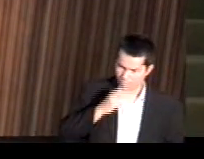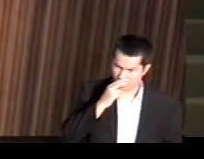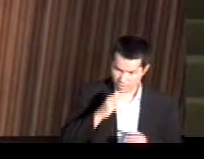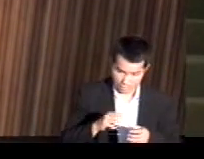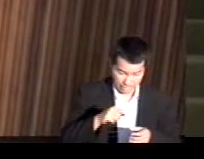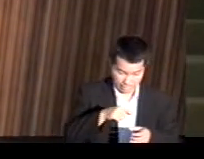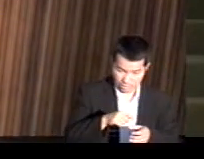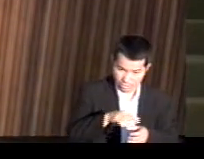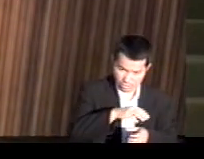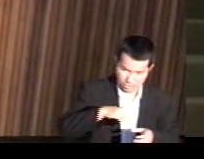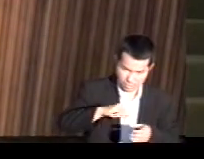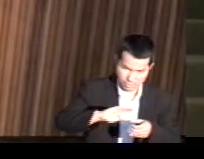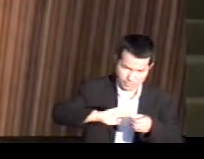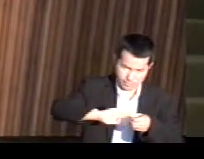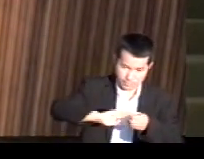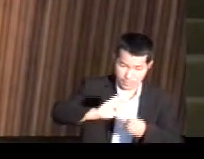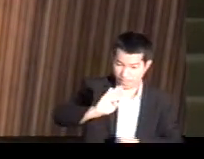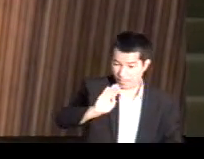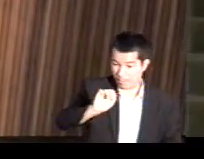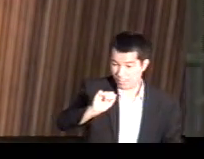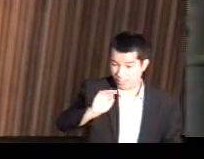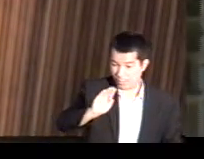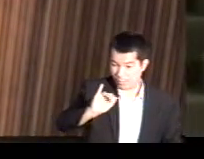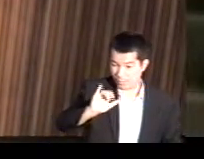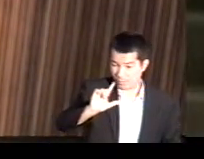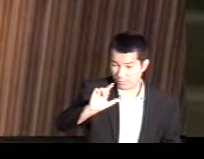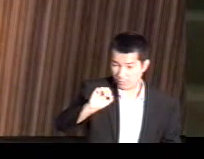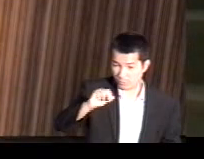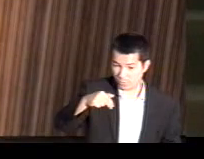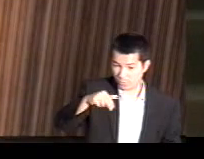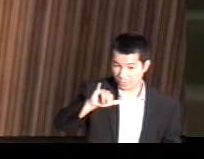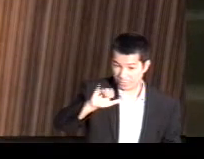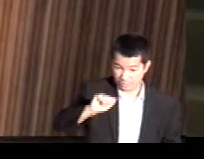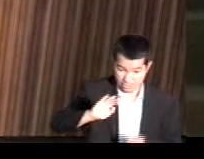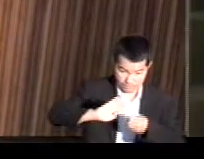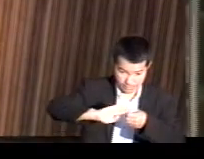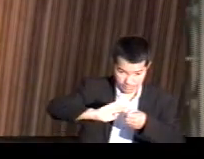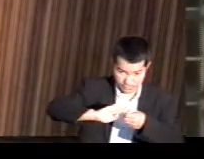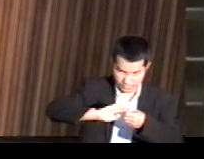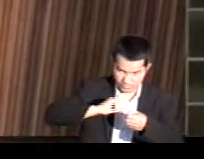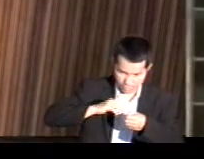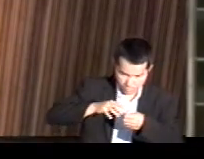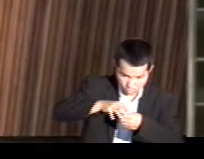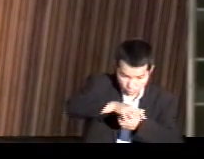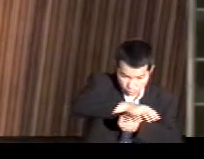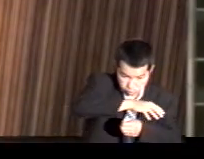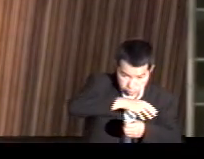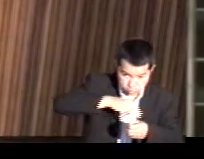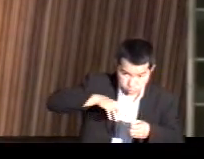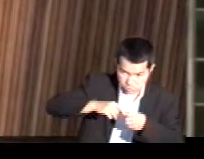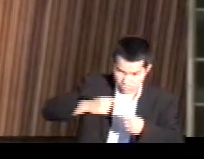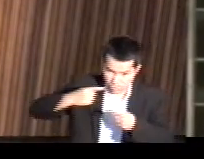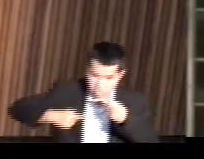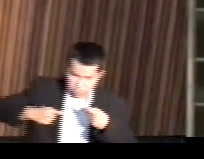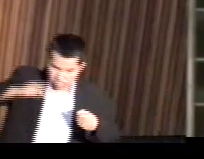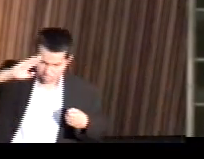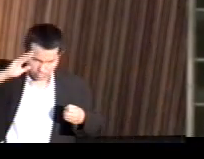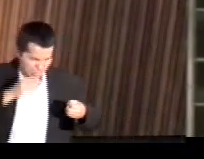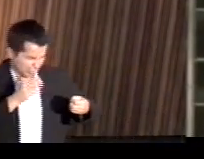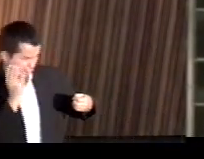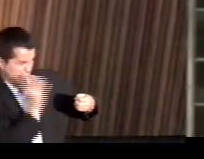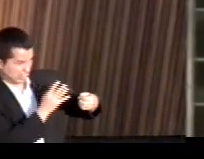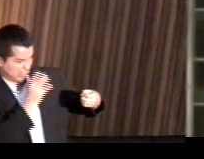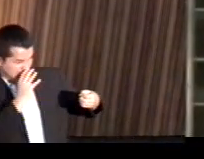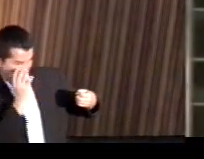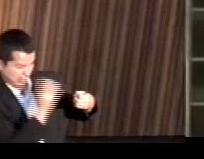cercaram a Babilônia, e no meio desse cerco de guerra ele faz um banquete. E ele